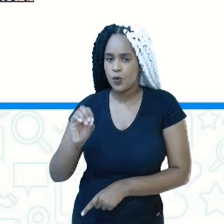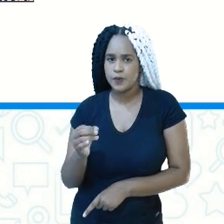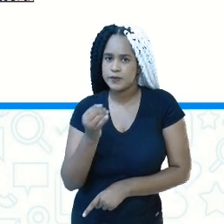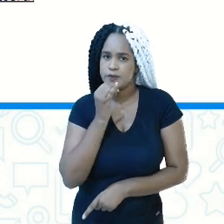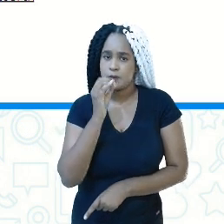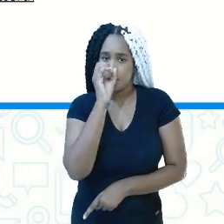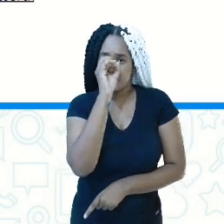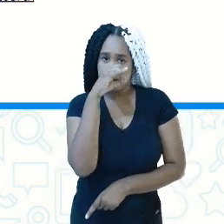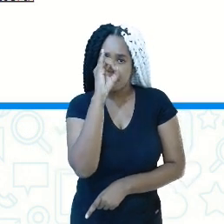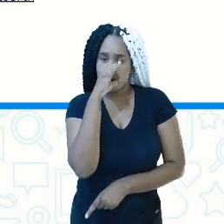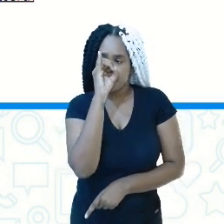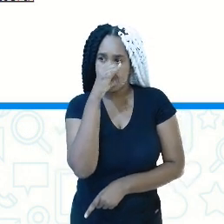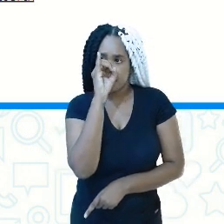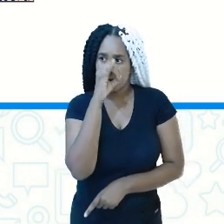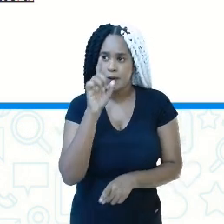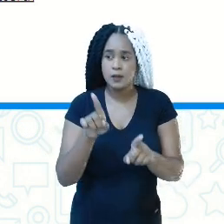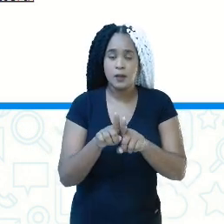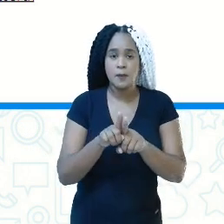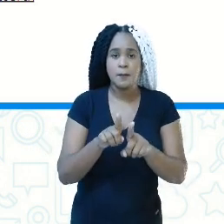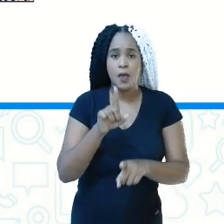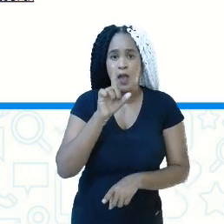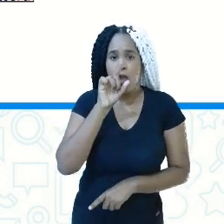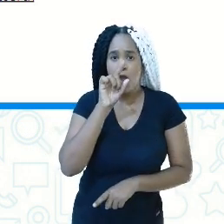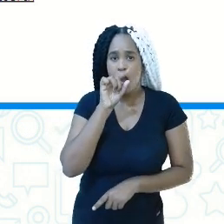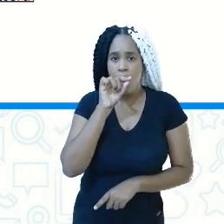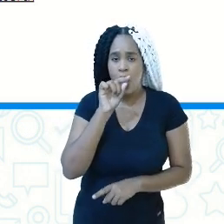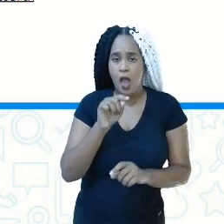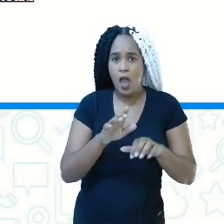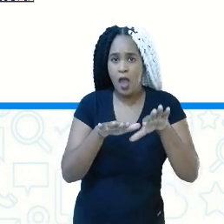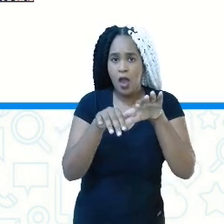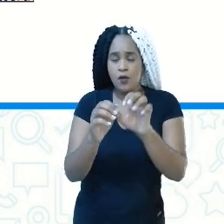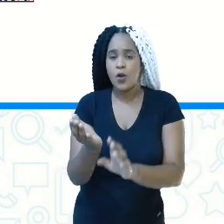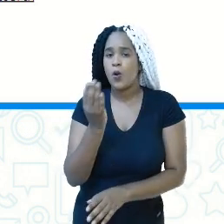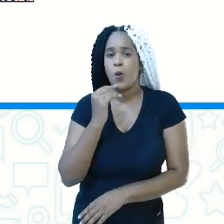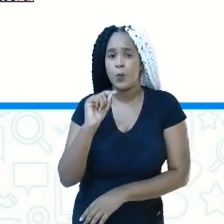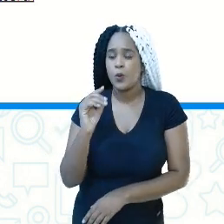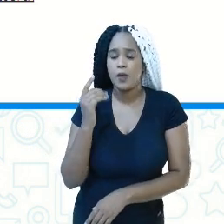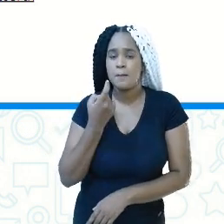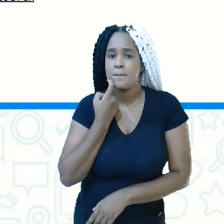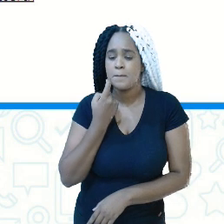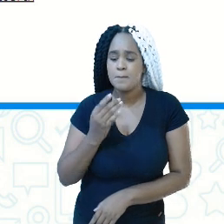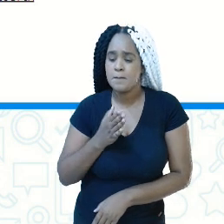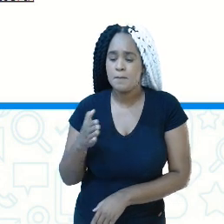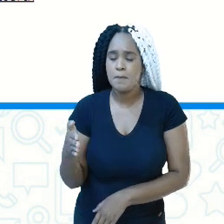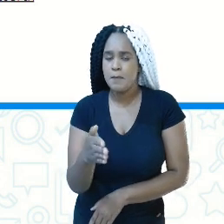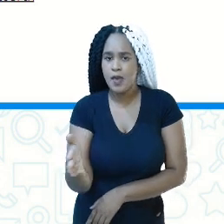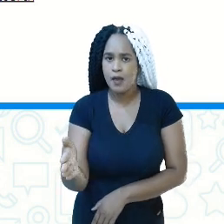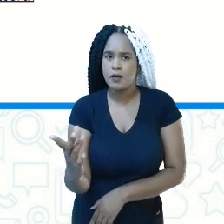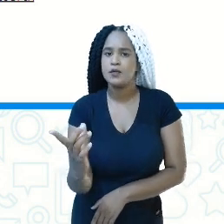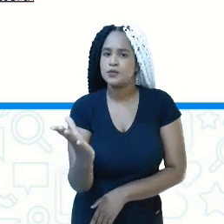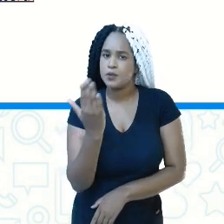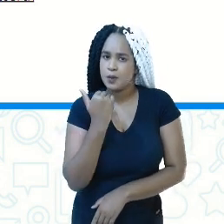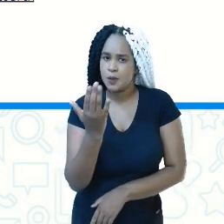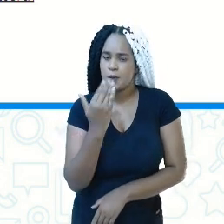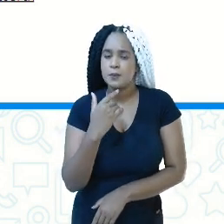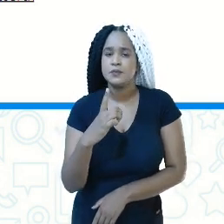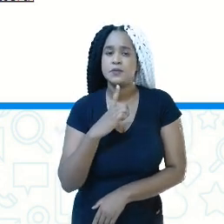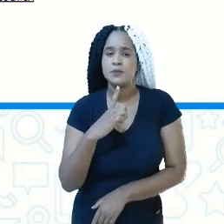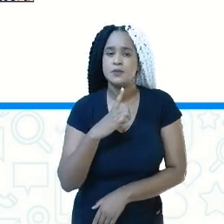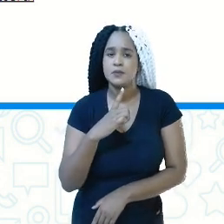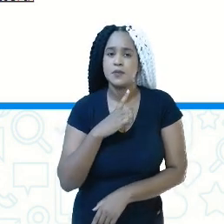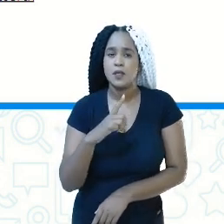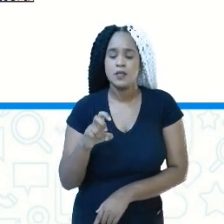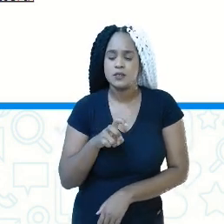porco, nós temos essa ave que come peixes também, pode comer alguns tipos de vegetais, e nós temos